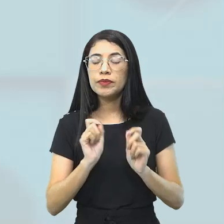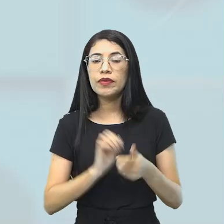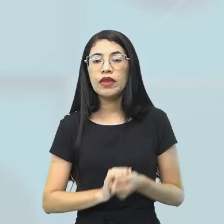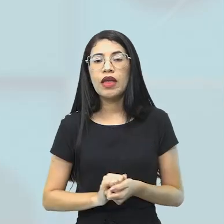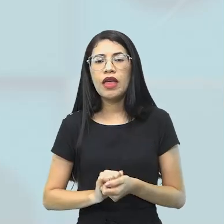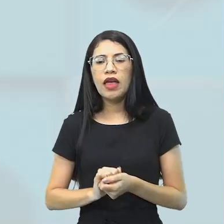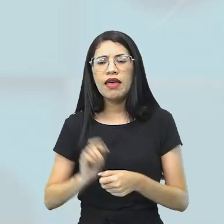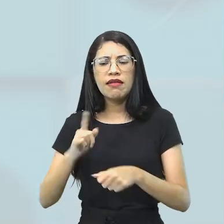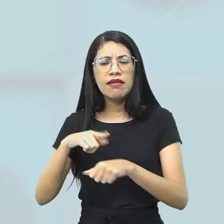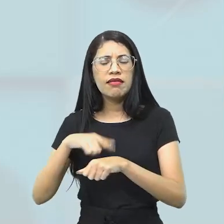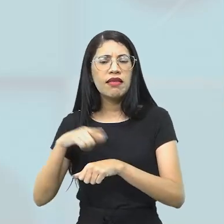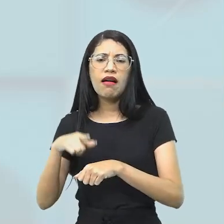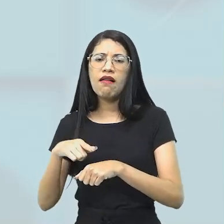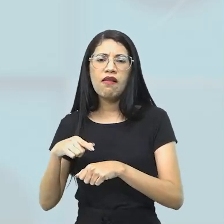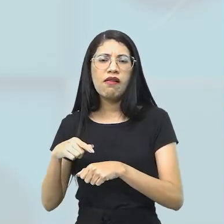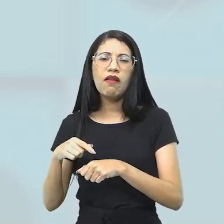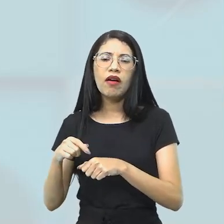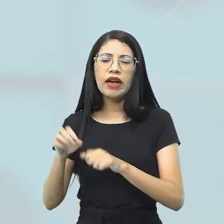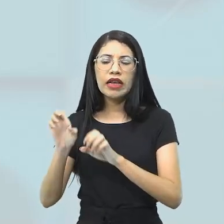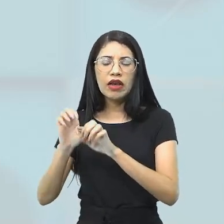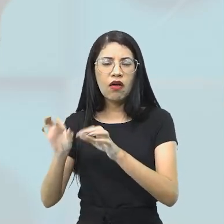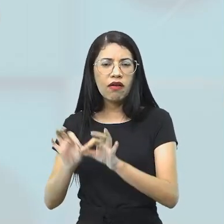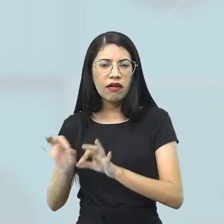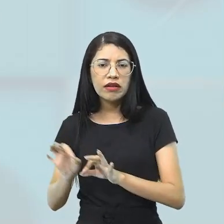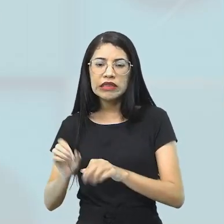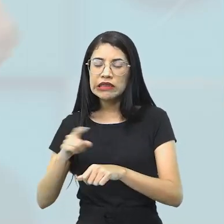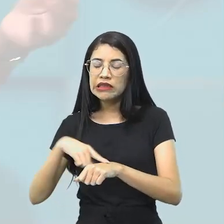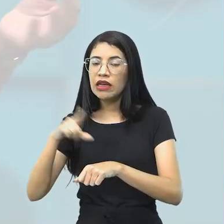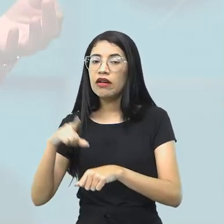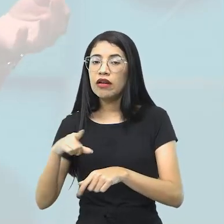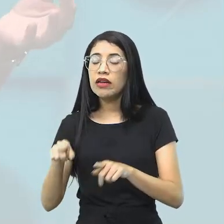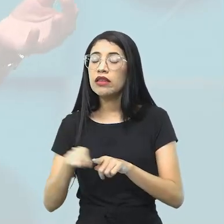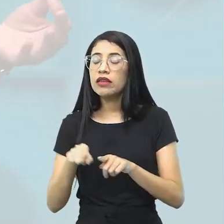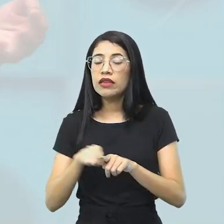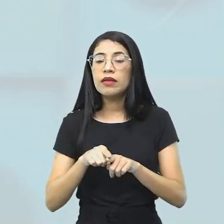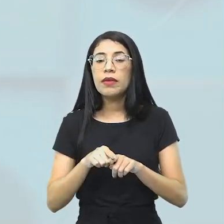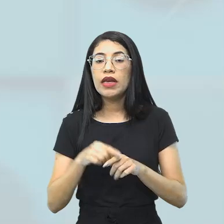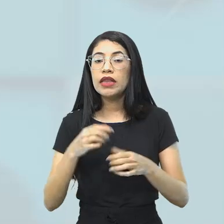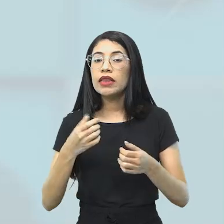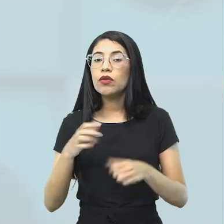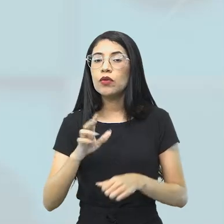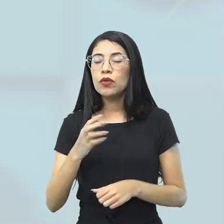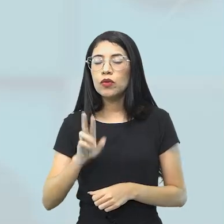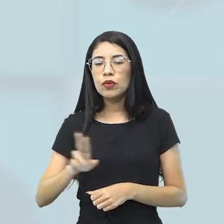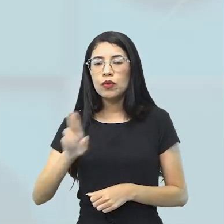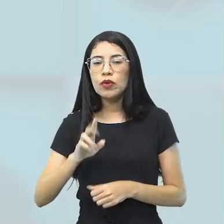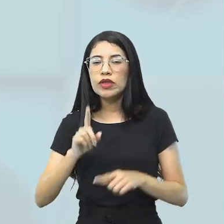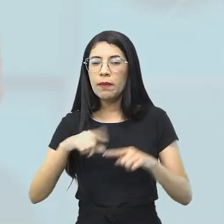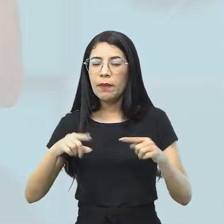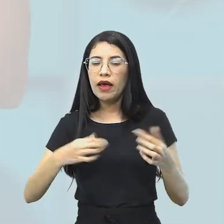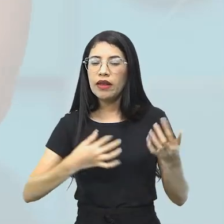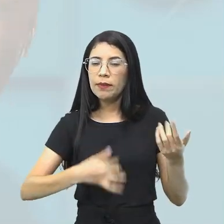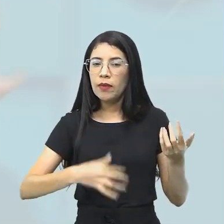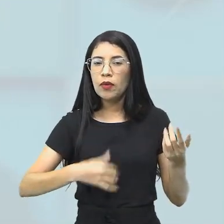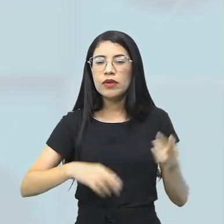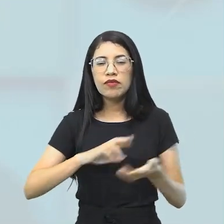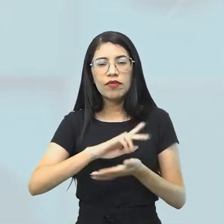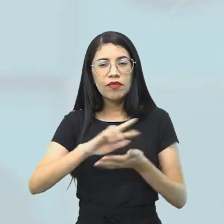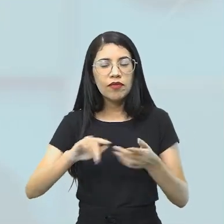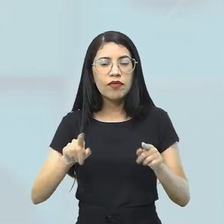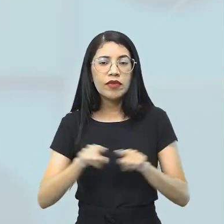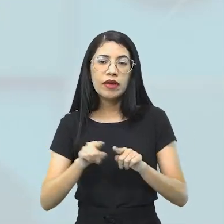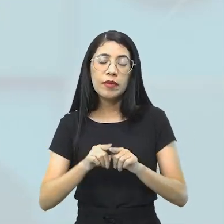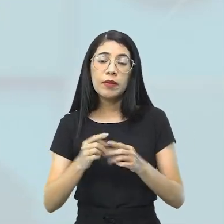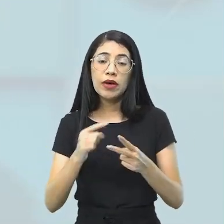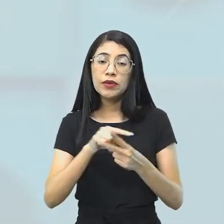mais improvisado, em cima da hora, e traz a questão dos instrumentos musicais, mas ambos